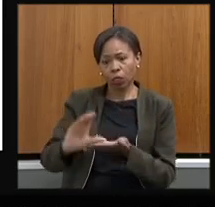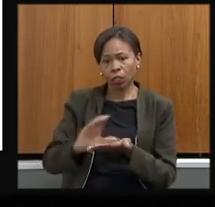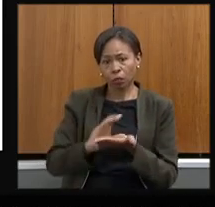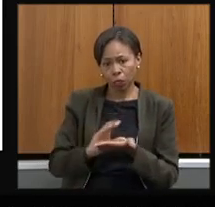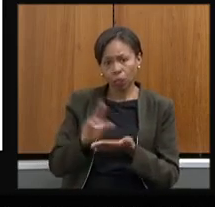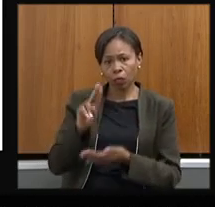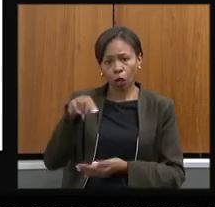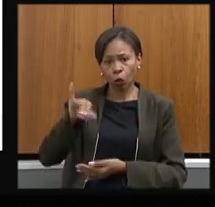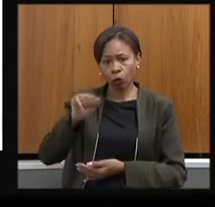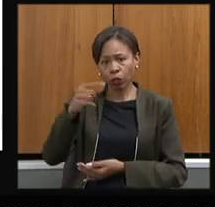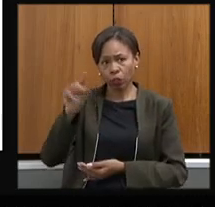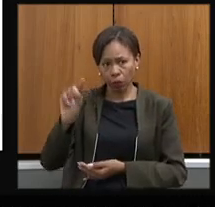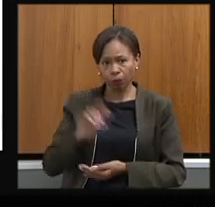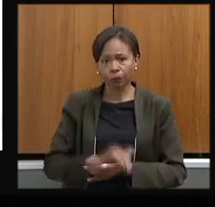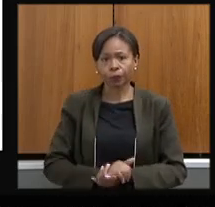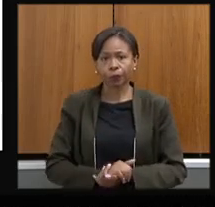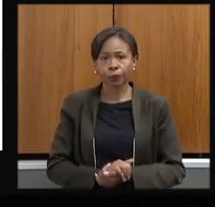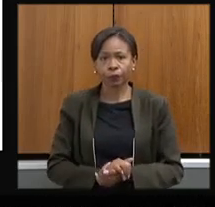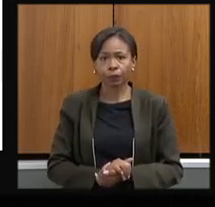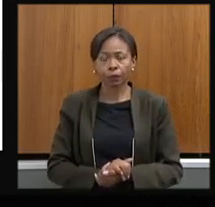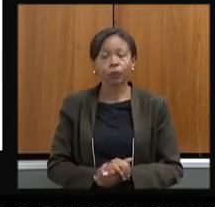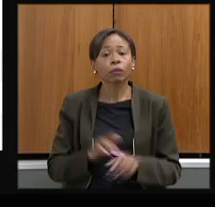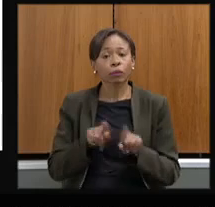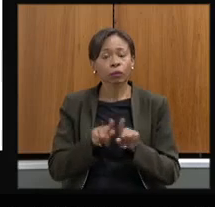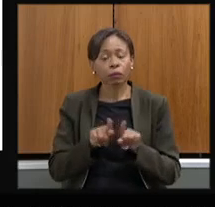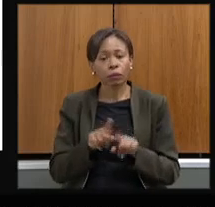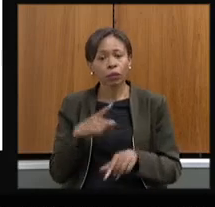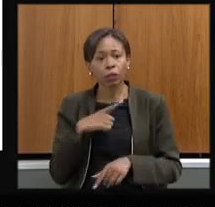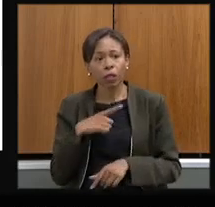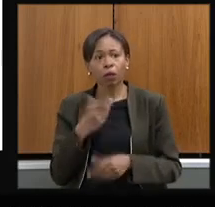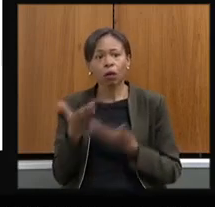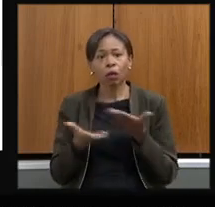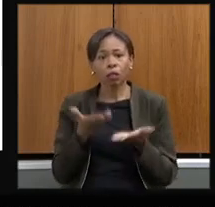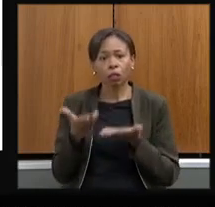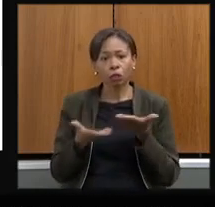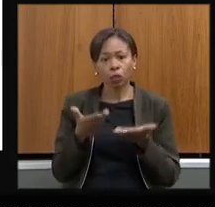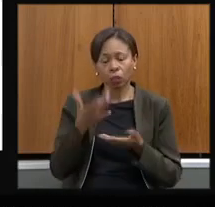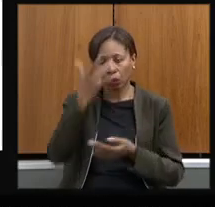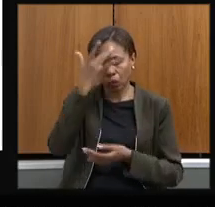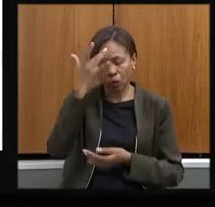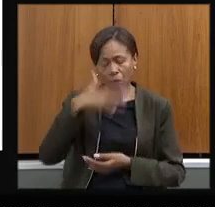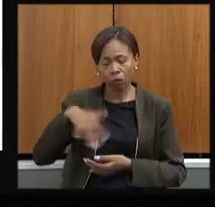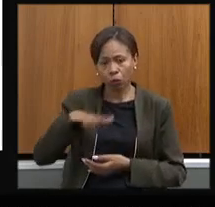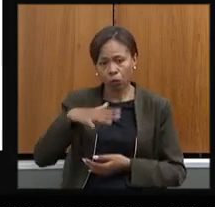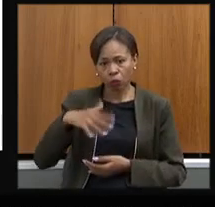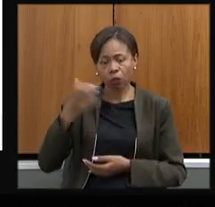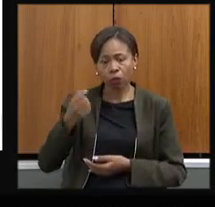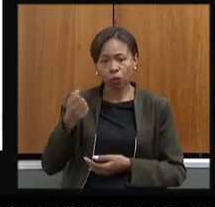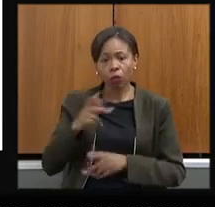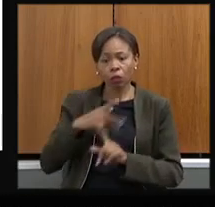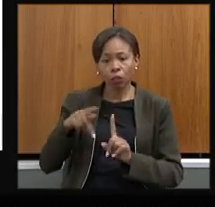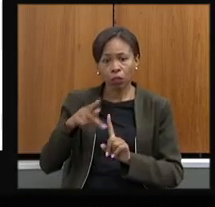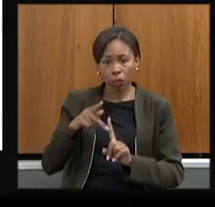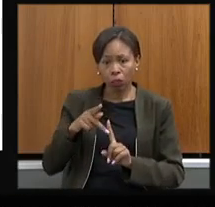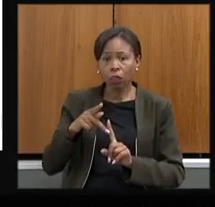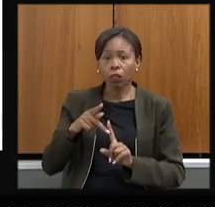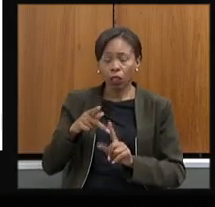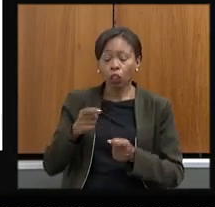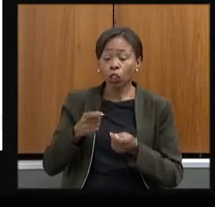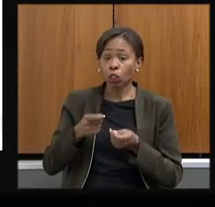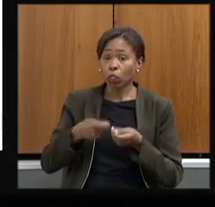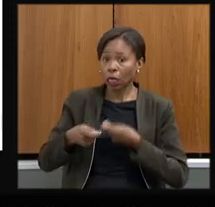quanto a Previdência a gente tem então eu atendimento aos beneficiários e gestão da rede assistencial